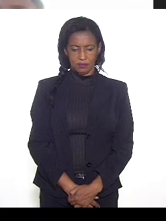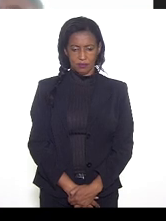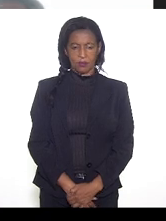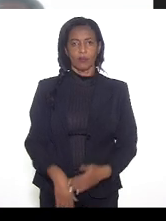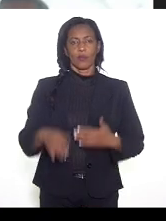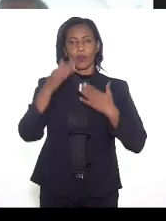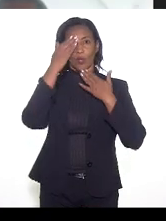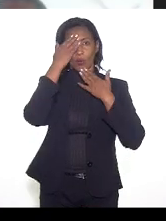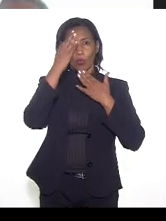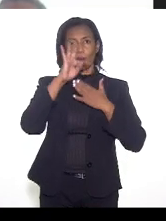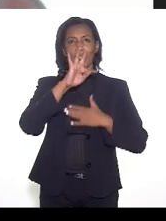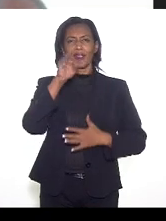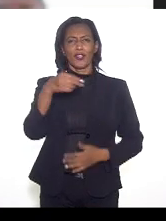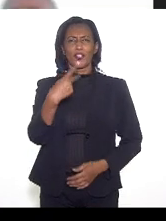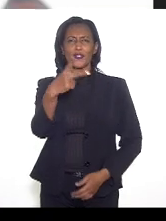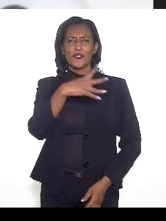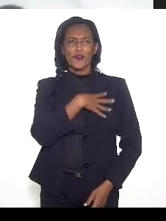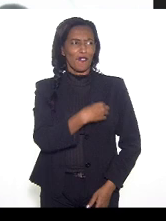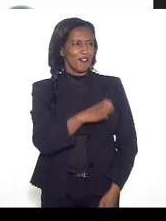Obrigado a todos. É sua filha, Evandro.